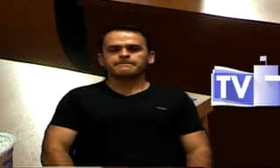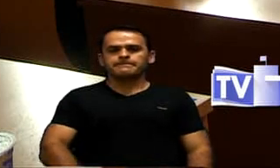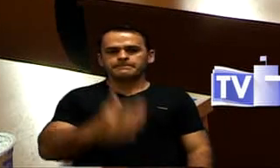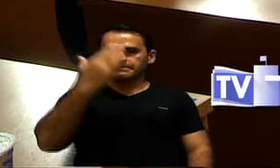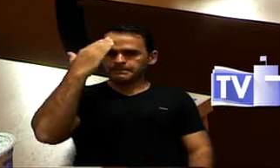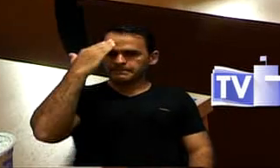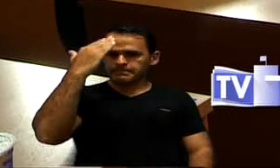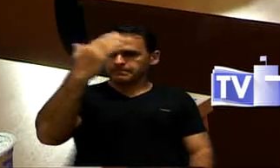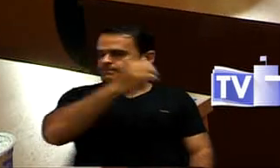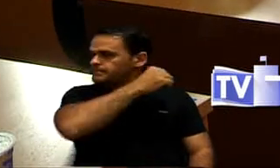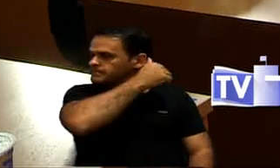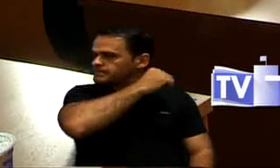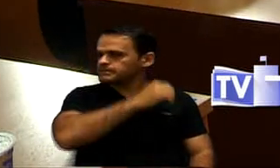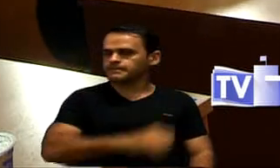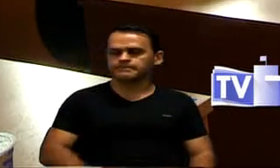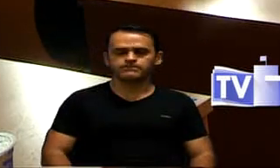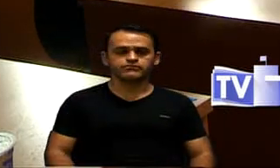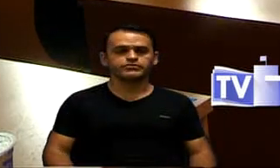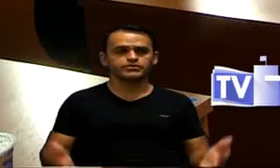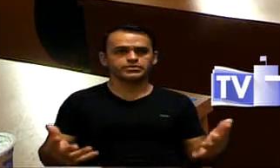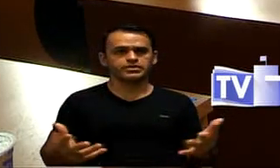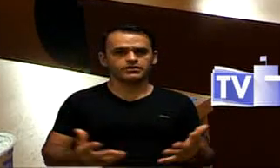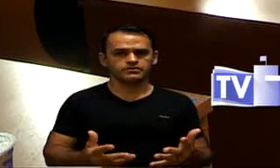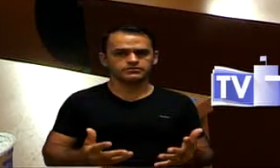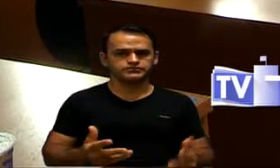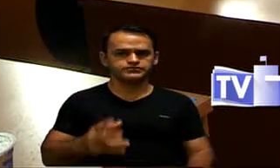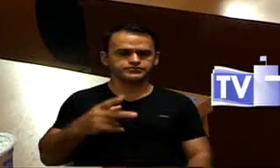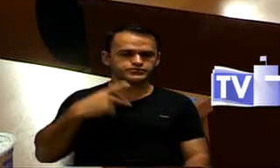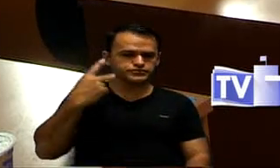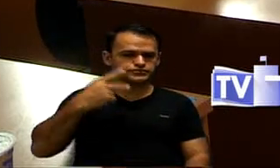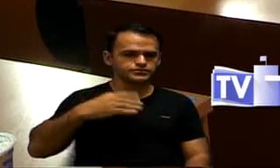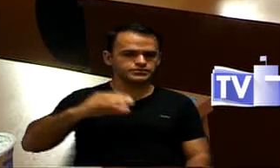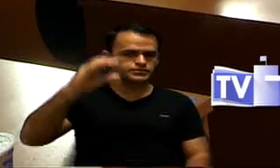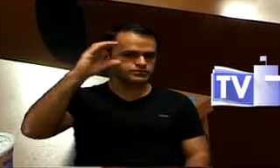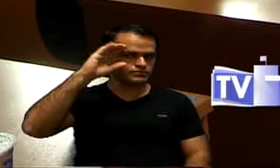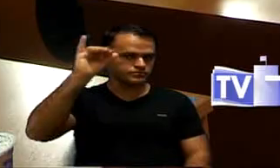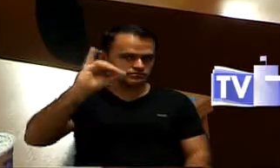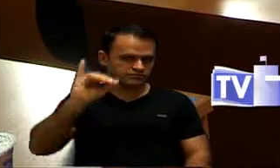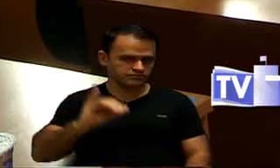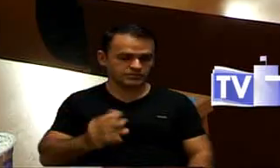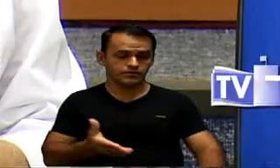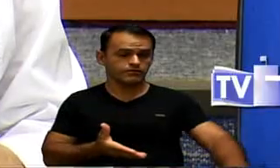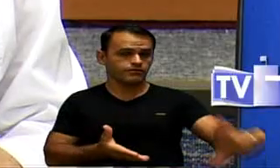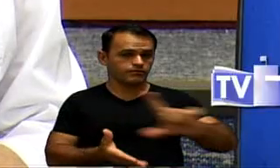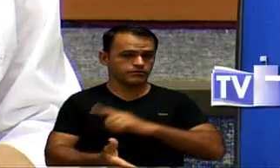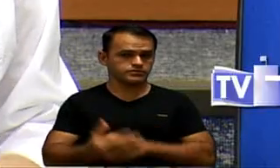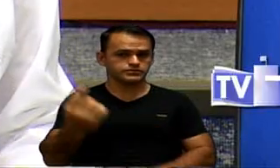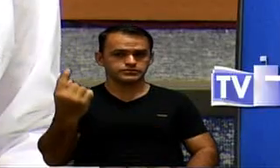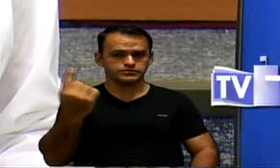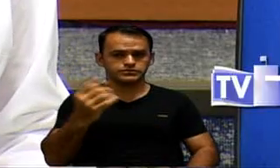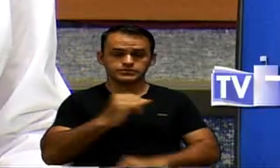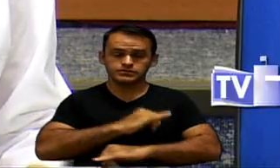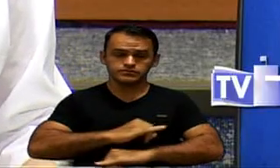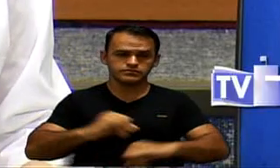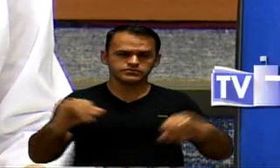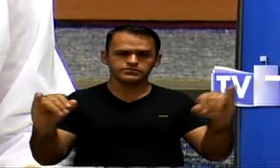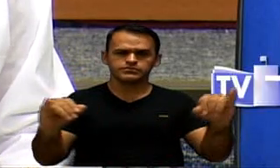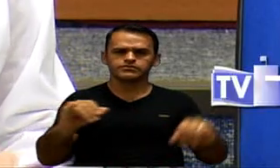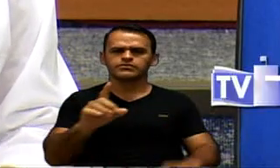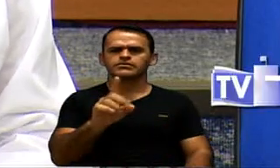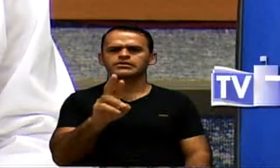Obrigada. Antes de passar a palavra para a vereadora Yara, eu quero aqui anunciar também a